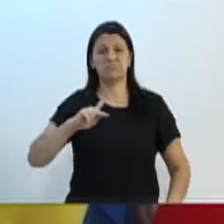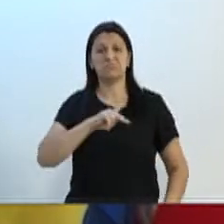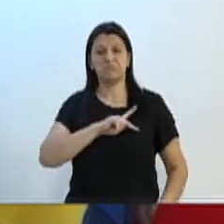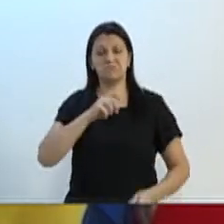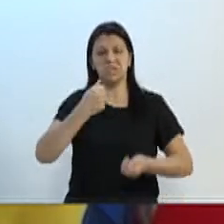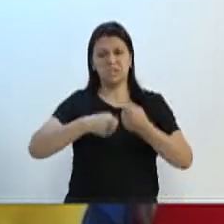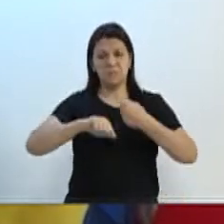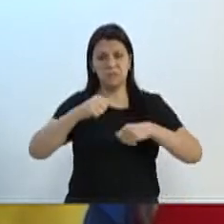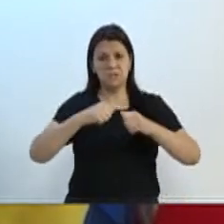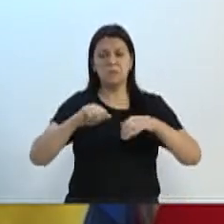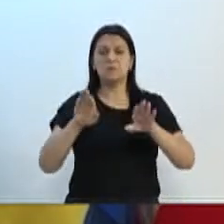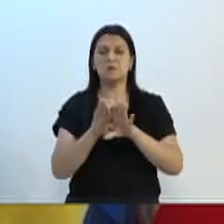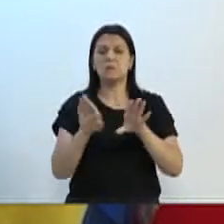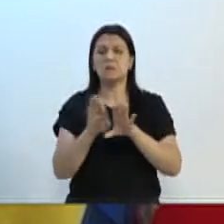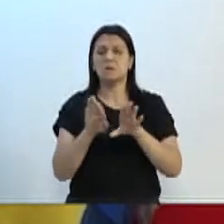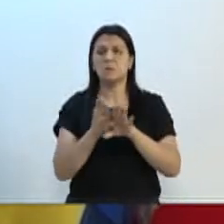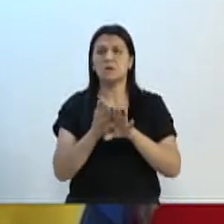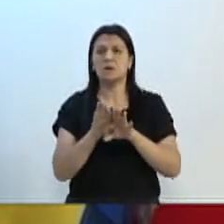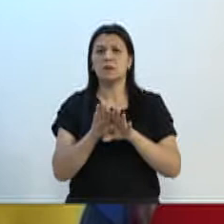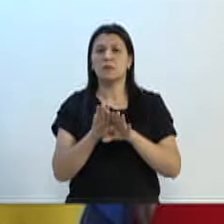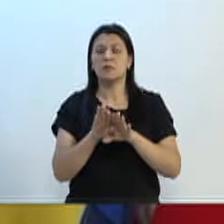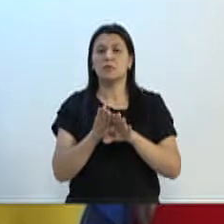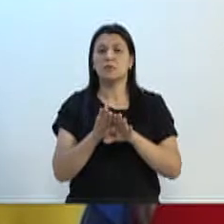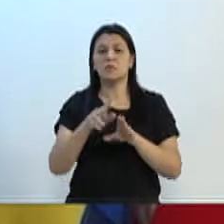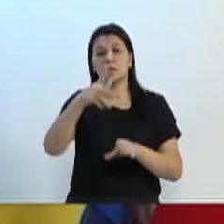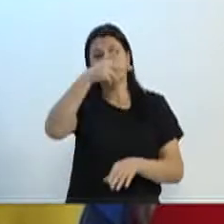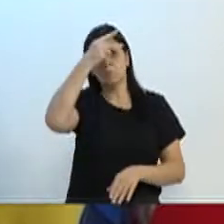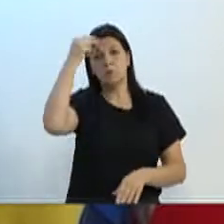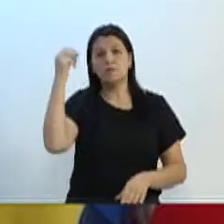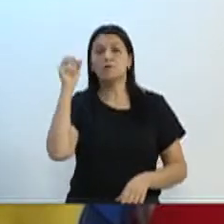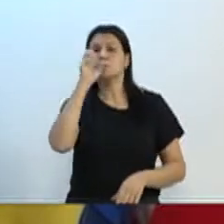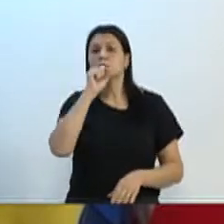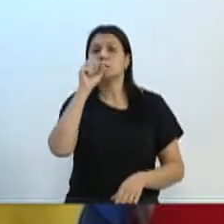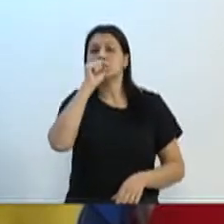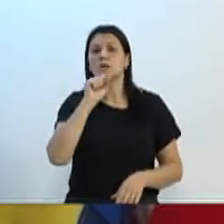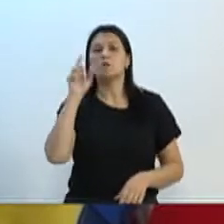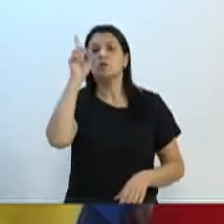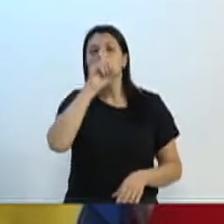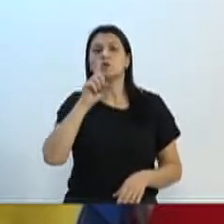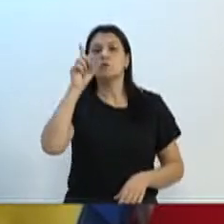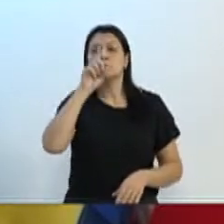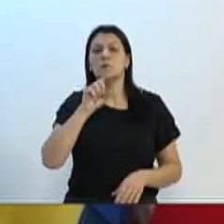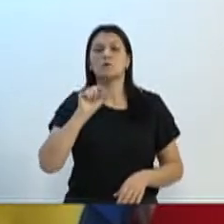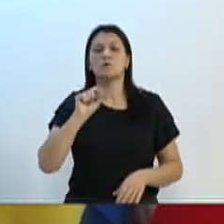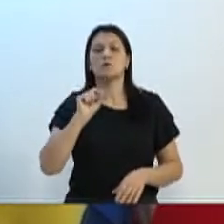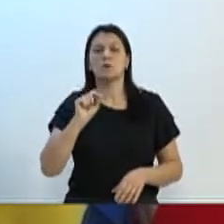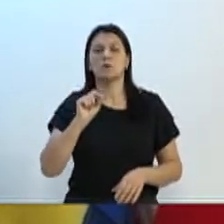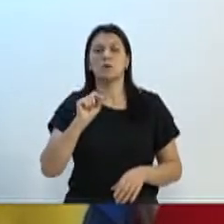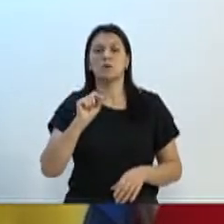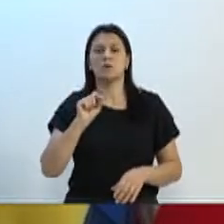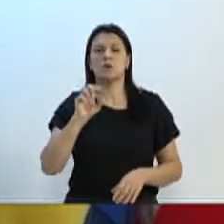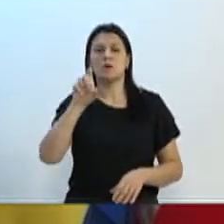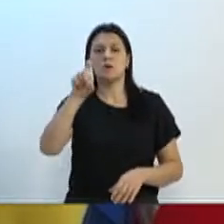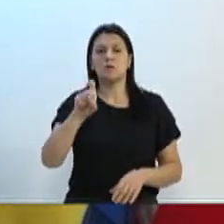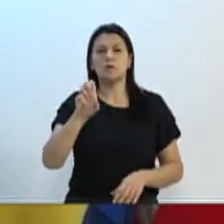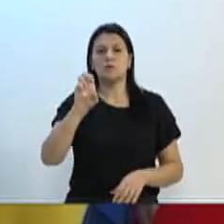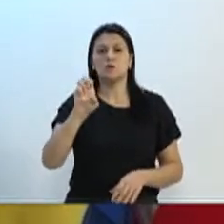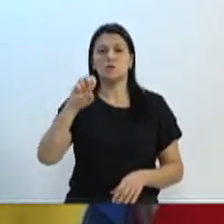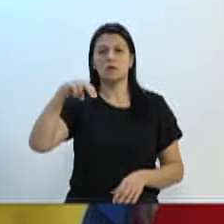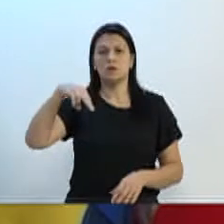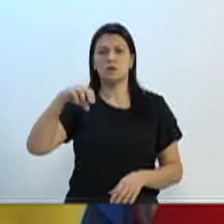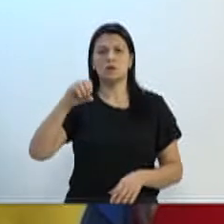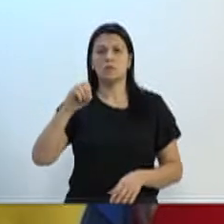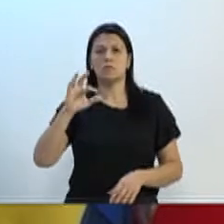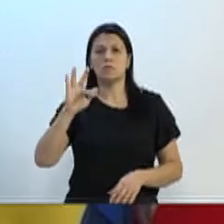em relação a um posicionamento que teve o prefeito no final de semana diante de um ato de xenofobia. E eu quero deixar isso muito claro e o